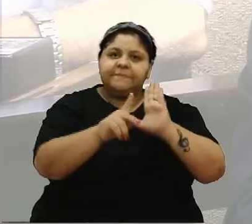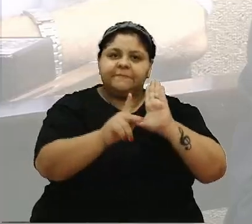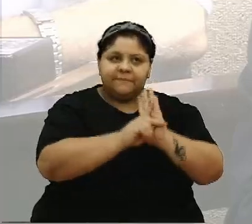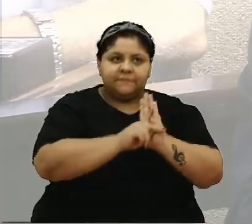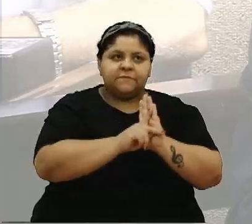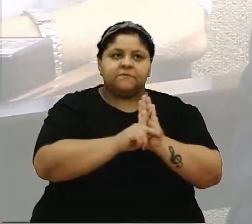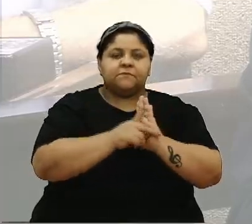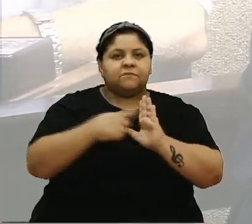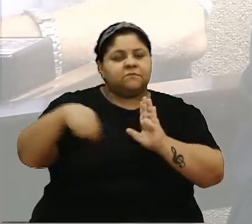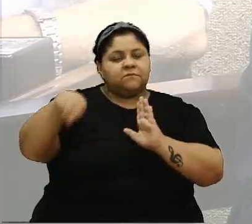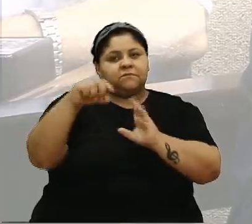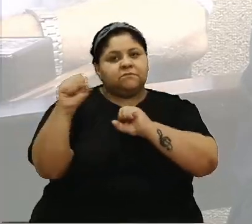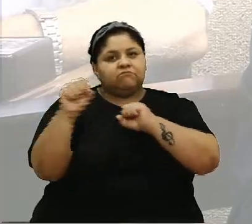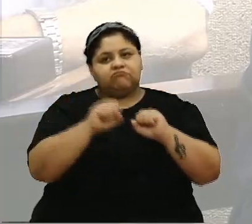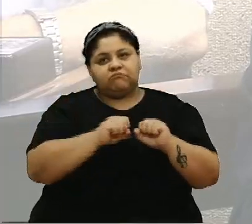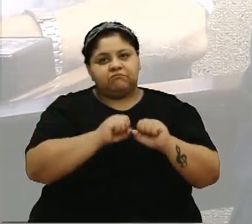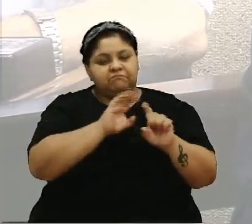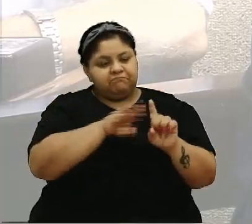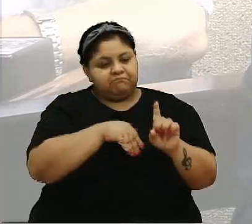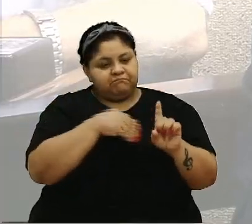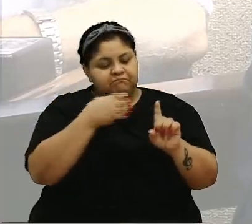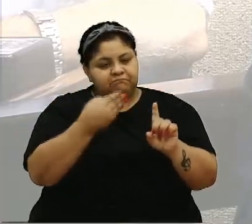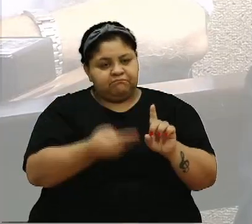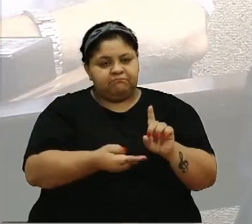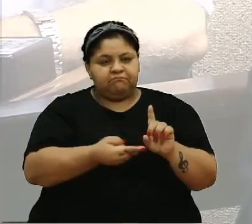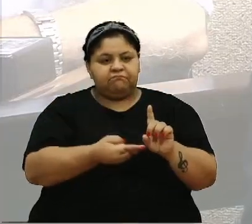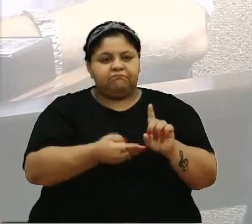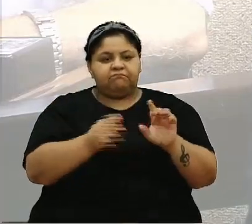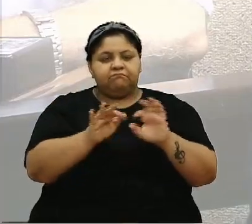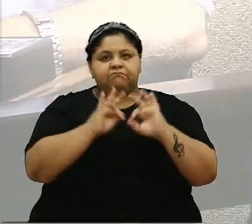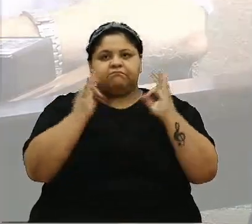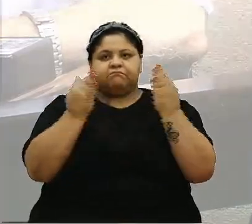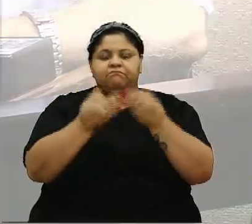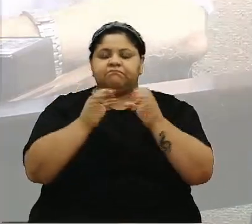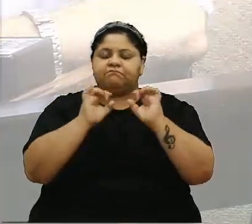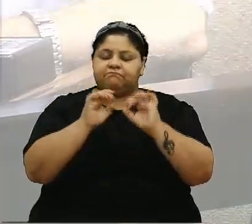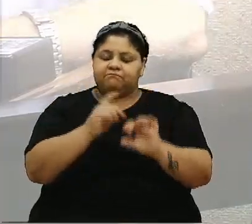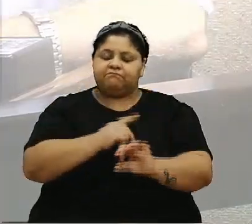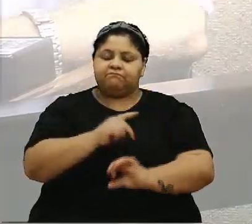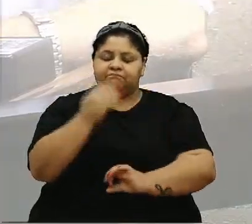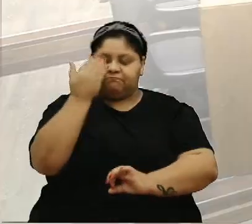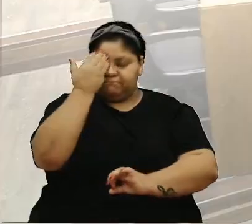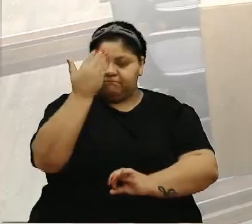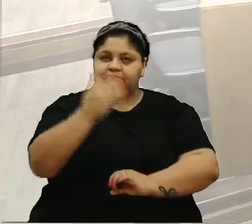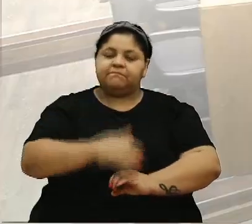para que nós possamos, então, homenagear esta família. Era isso, presidente. Muito obrigado. Obrigado.